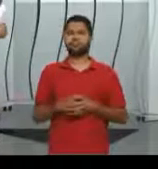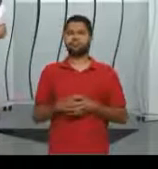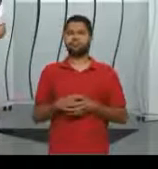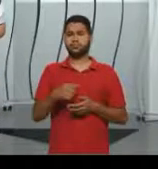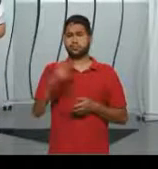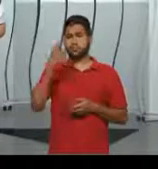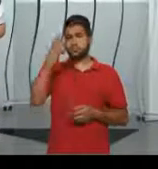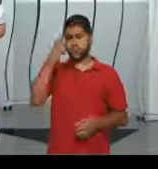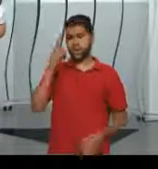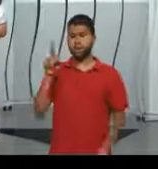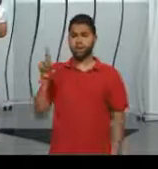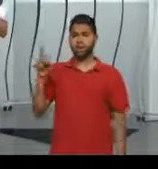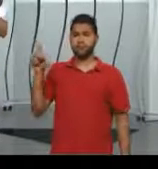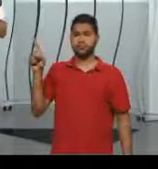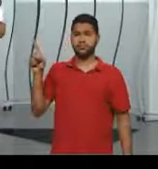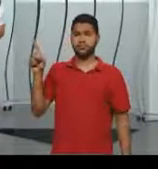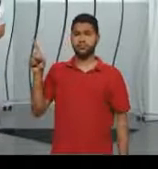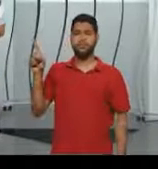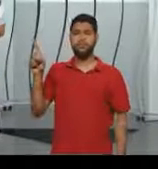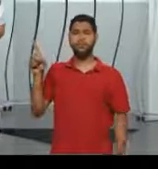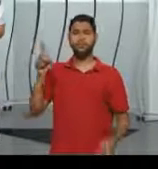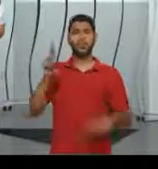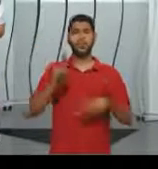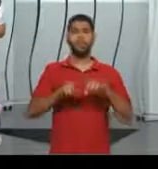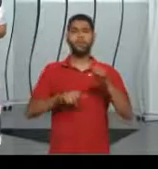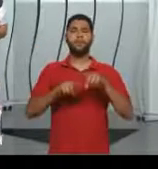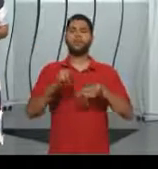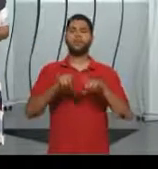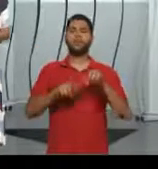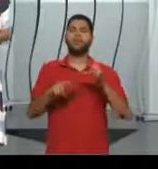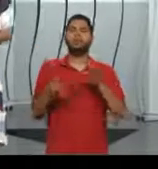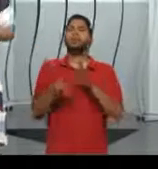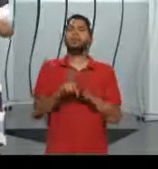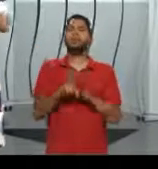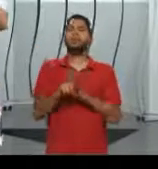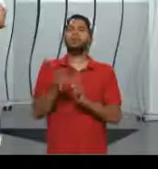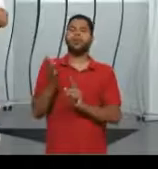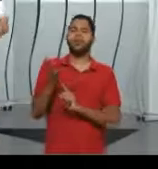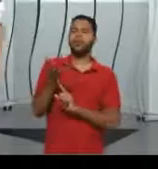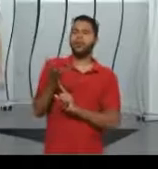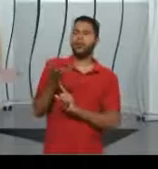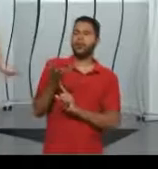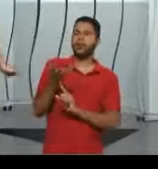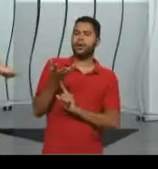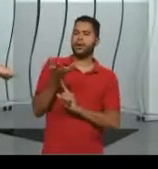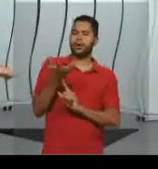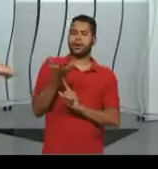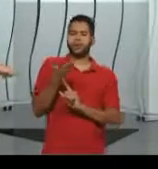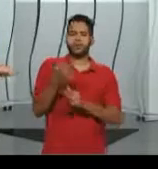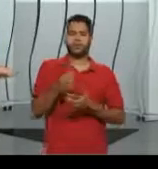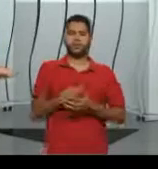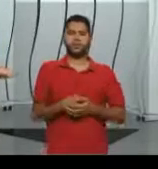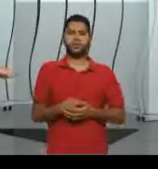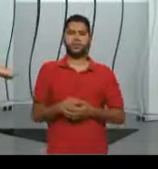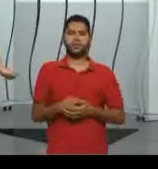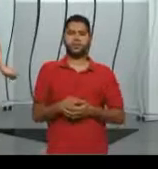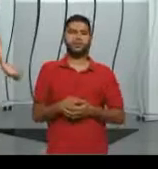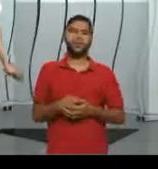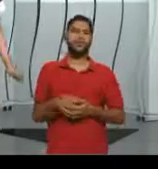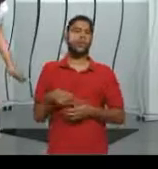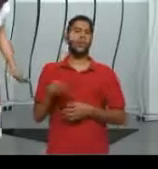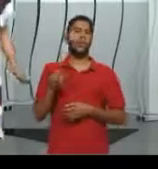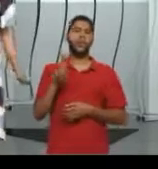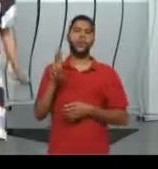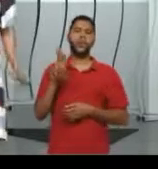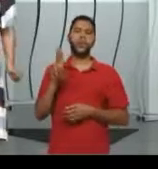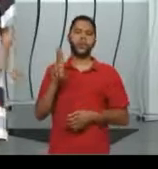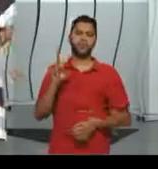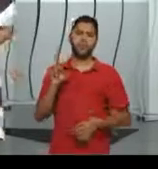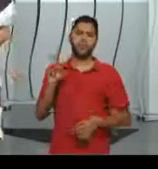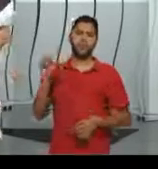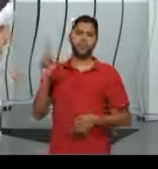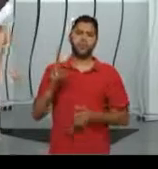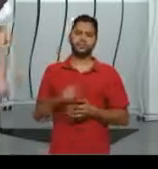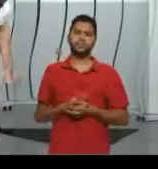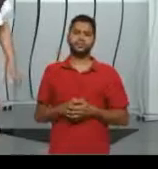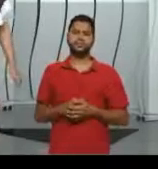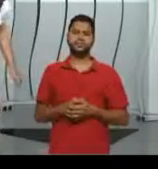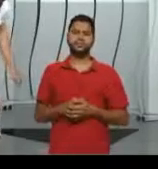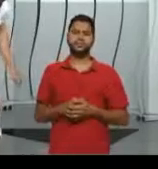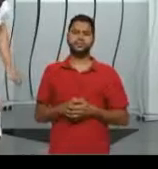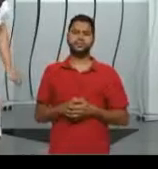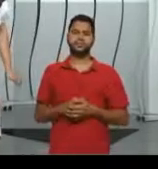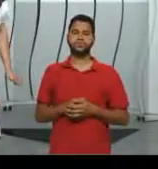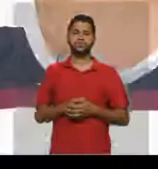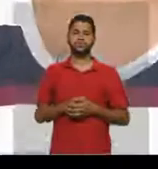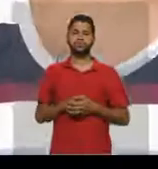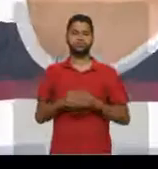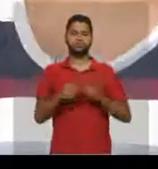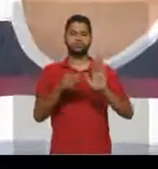Pense nisso aqui como um objeto de arte. Eu vou dar um título para ele, tá? Do outro